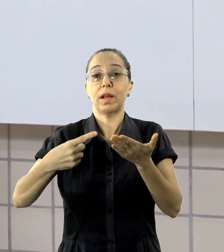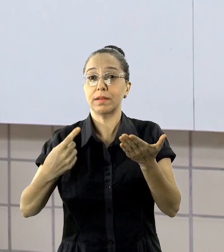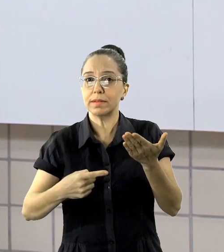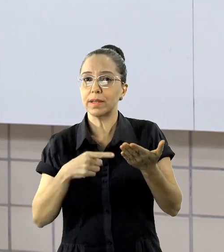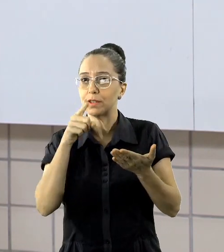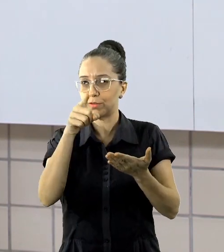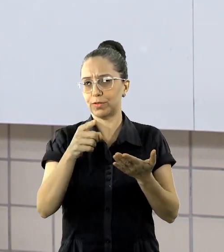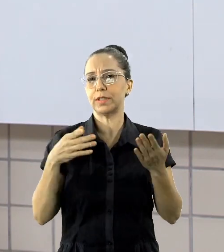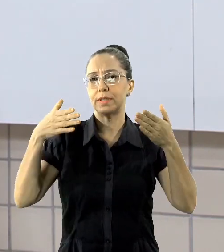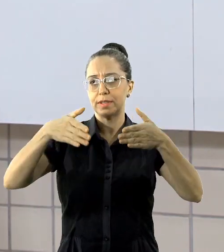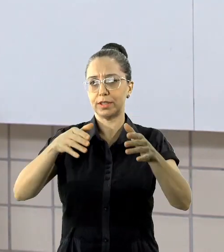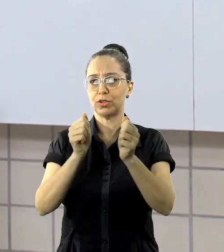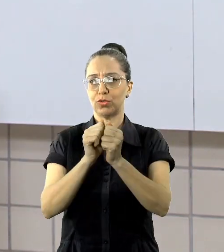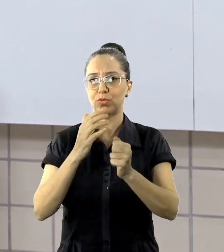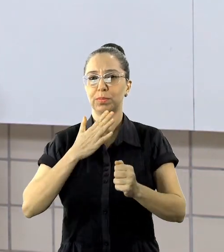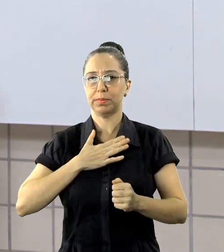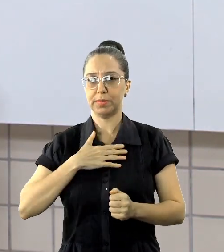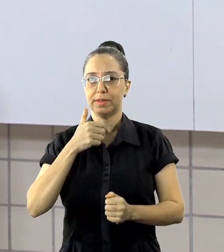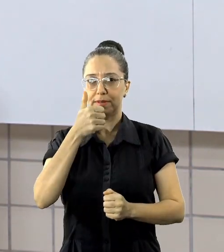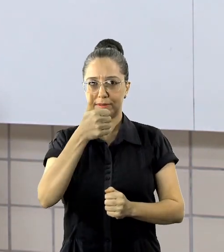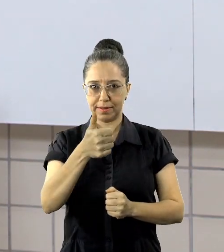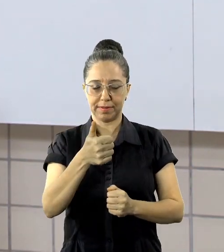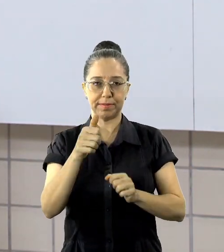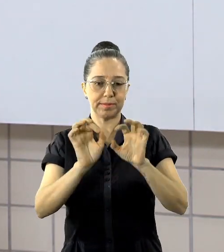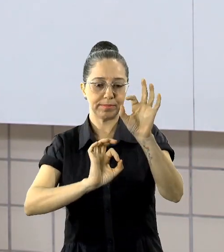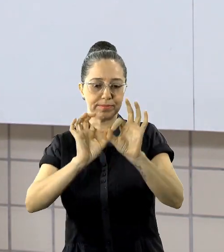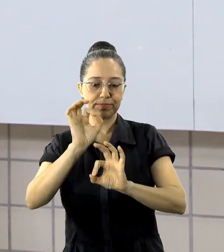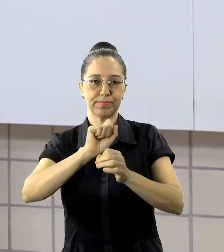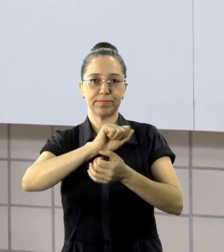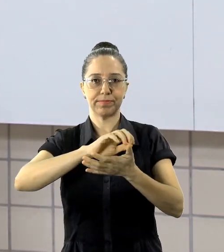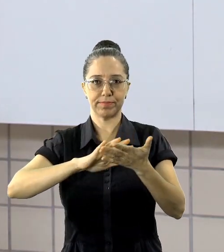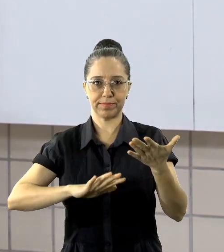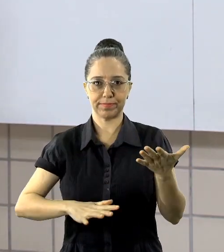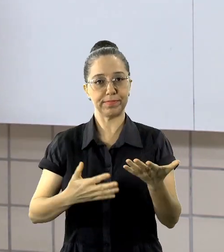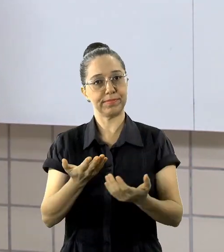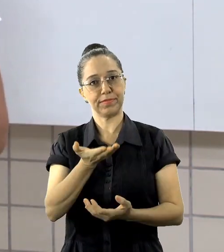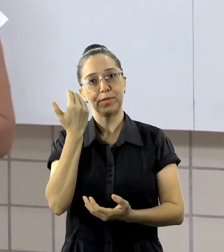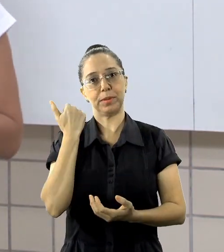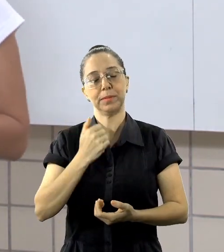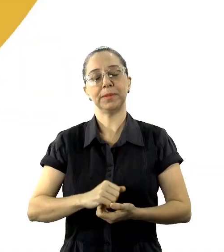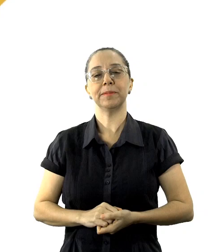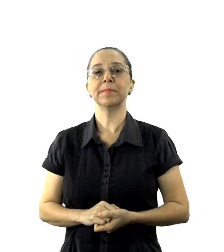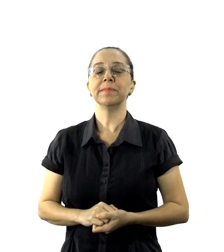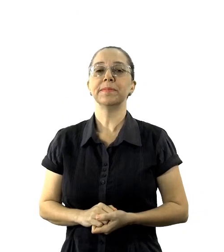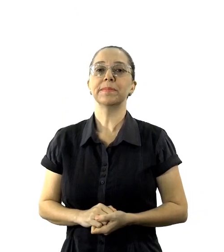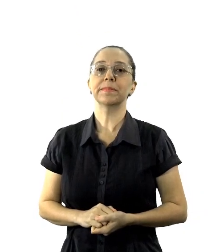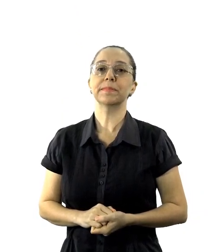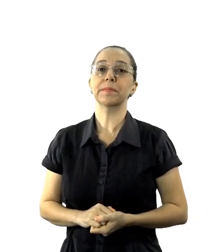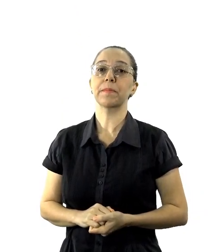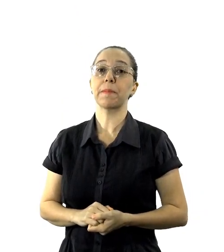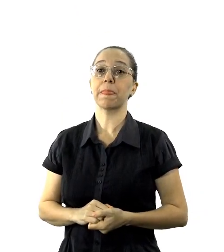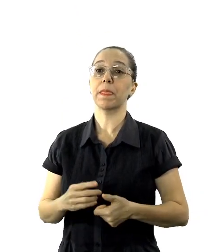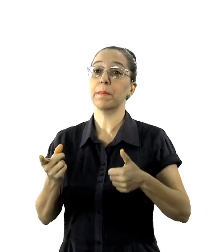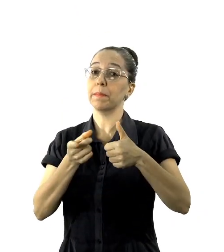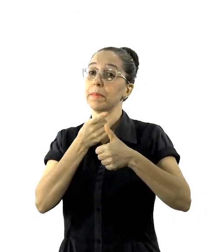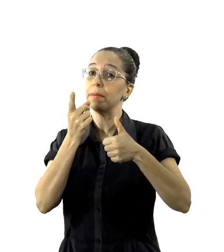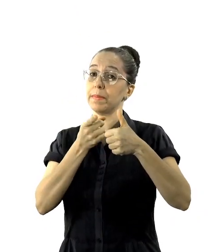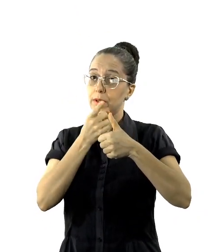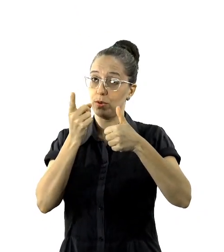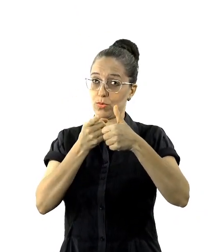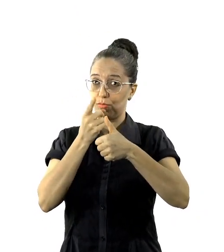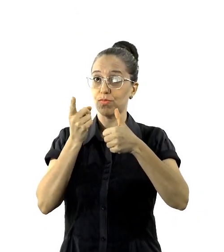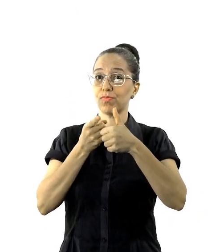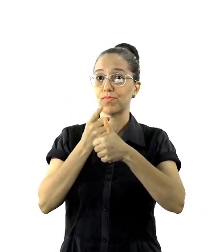você vai participar comigo agora fazendo os cálculos. Vamos lá? Temos um primeiro probleminha que